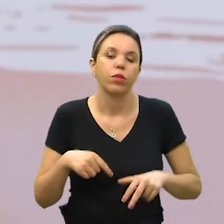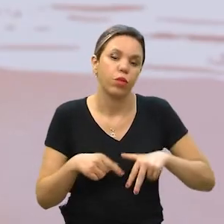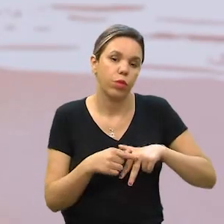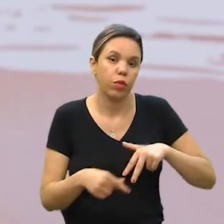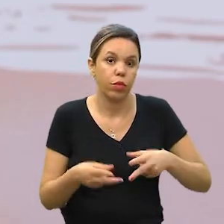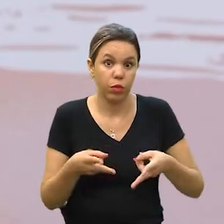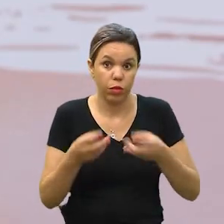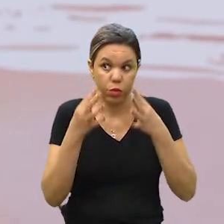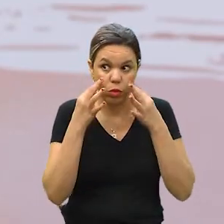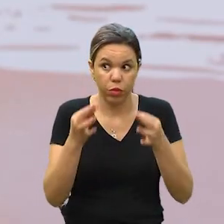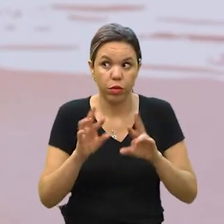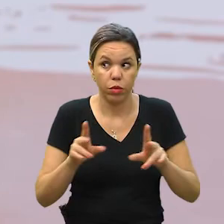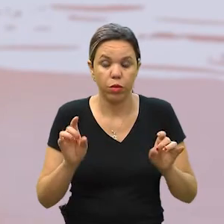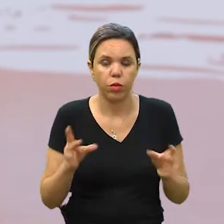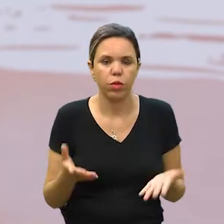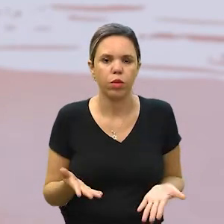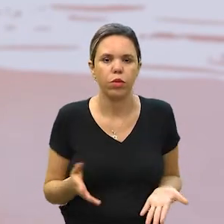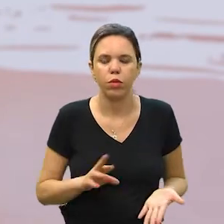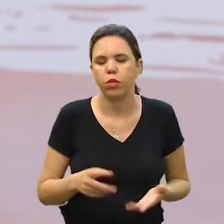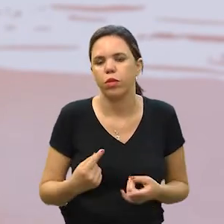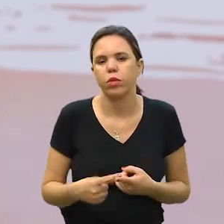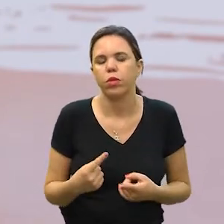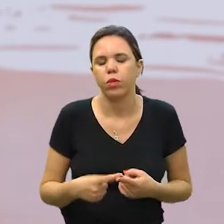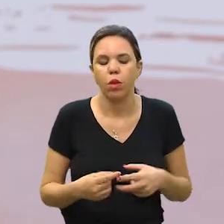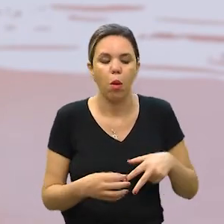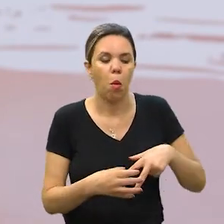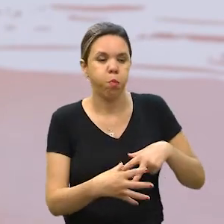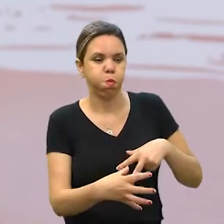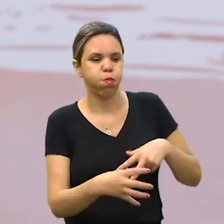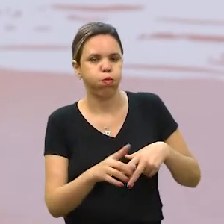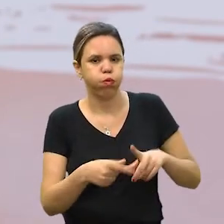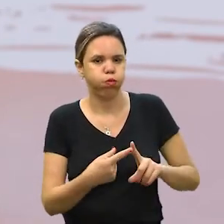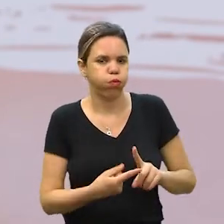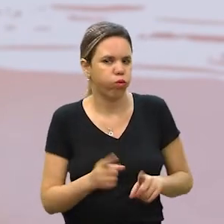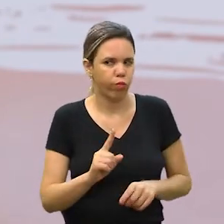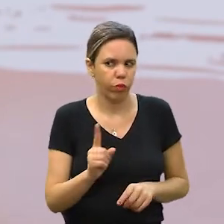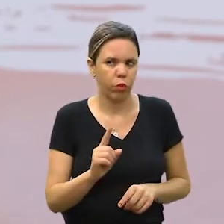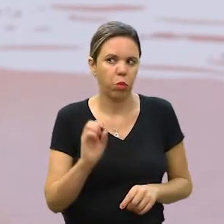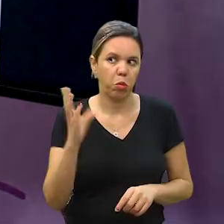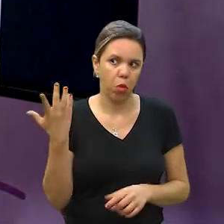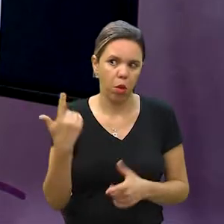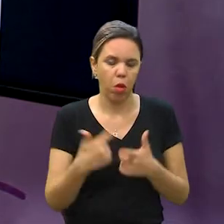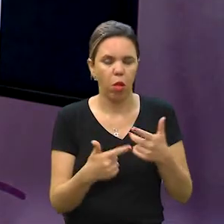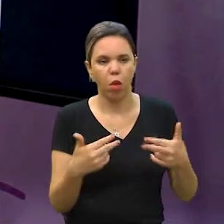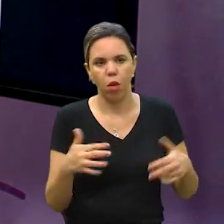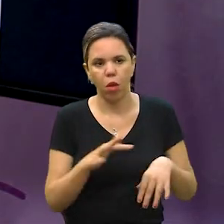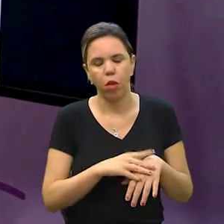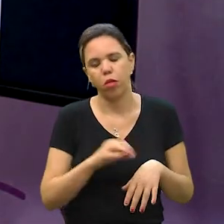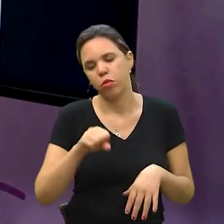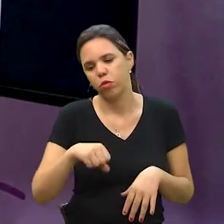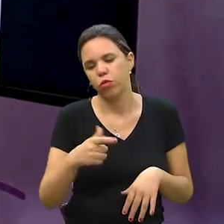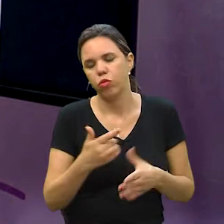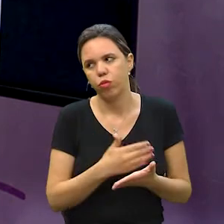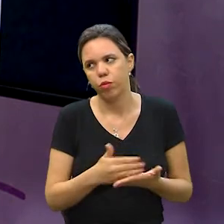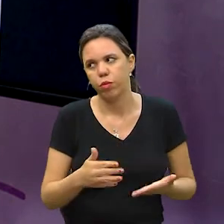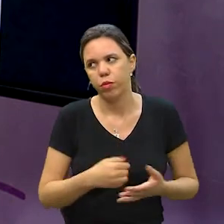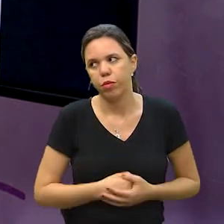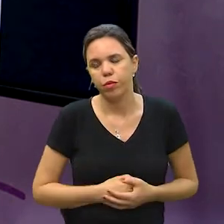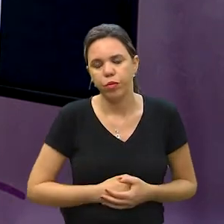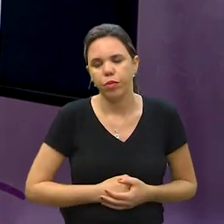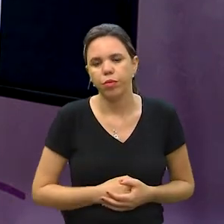atenta a qualquer sintoma diferente? Não é porque está inchada, é da gravidez. Pode ser uma trombose aí no